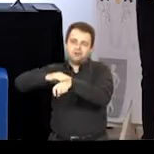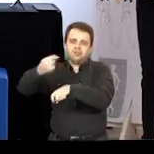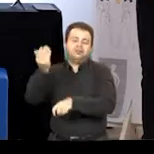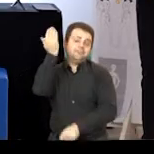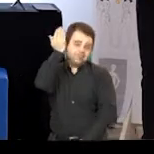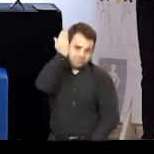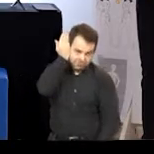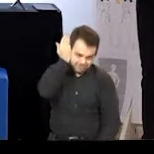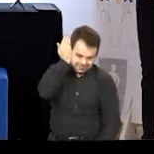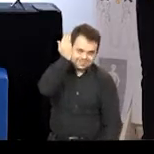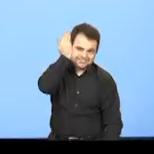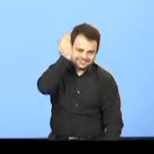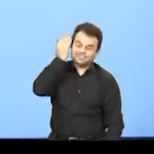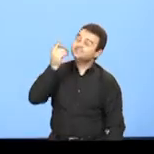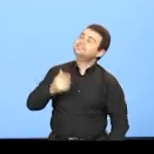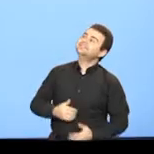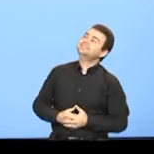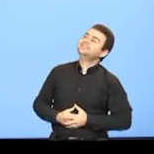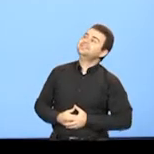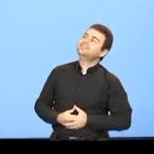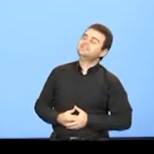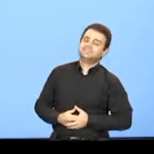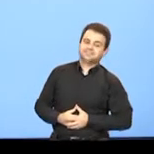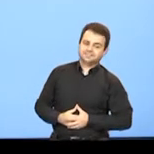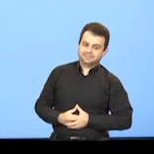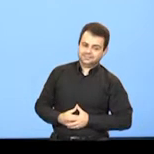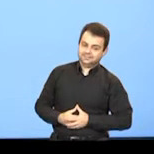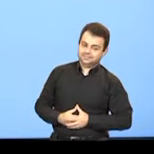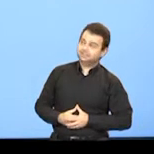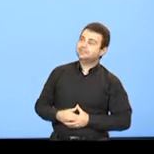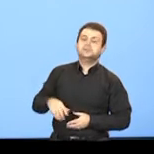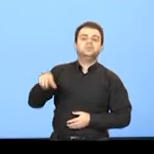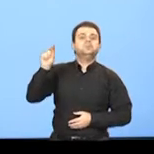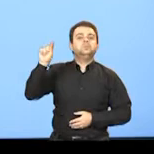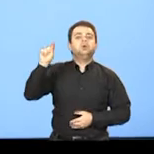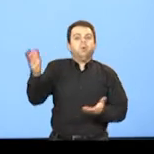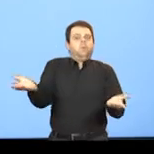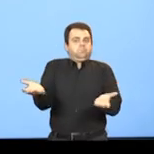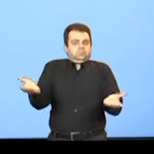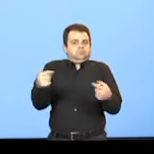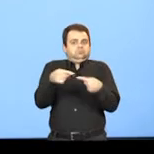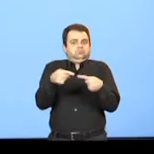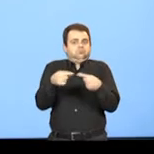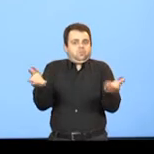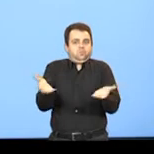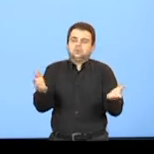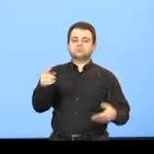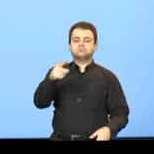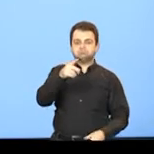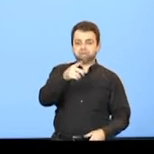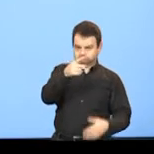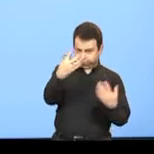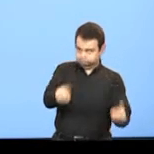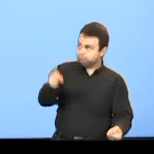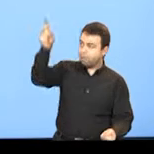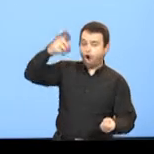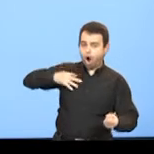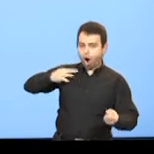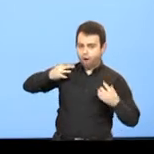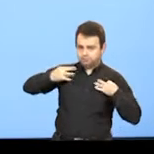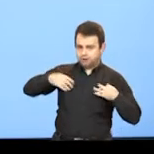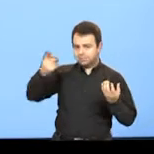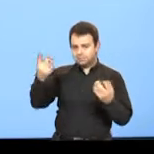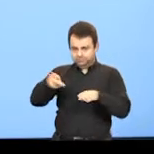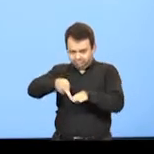Agora olhem para essas imagens. Essas criações são atuais. Você usaria esses tênis? E